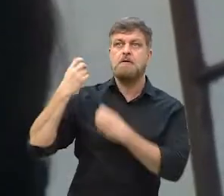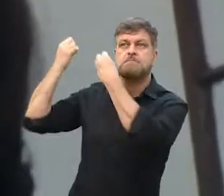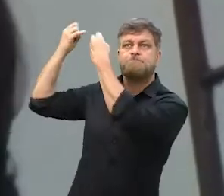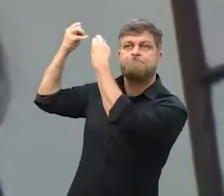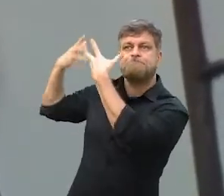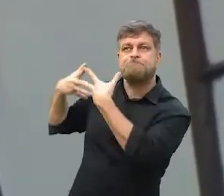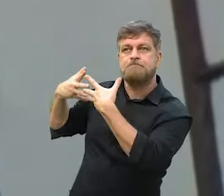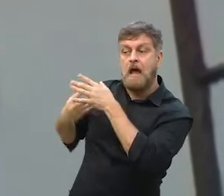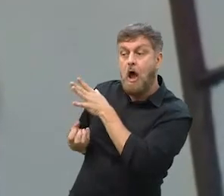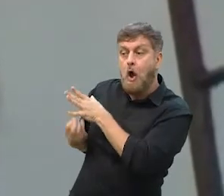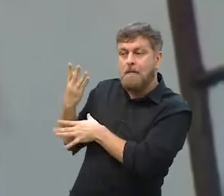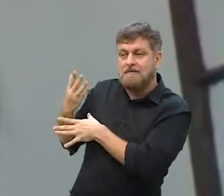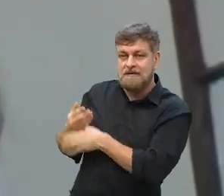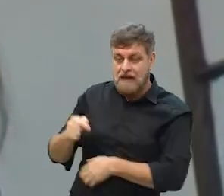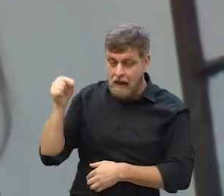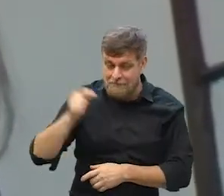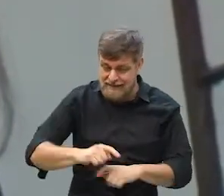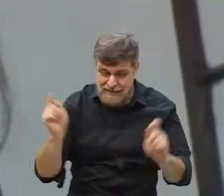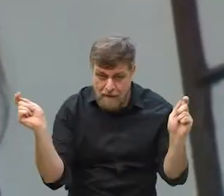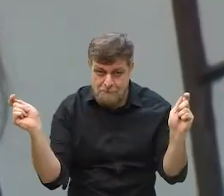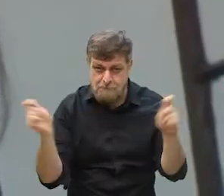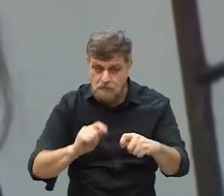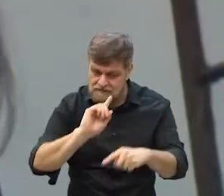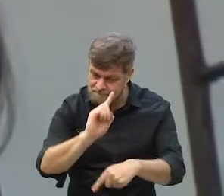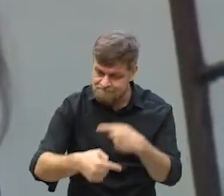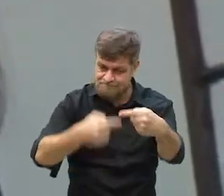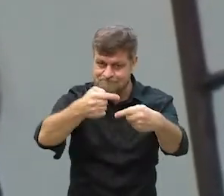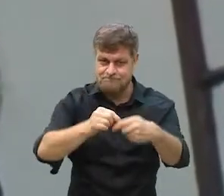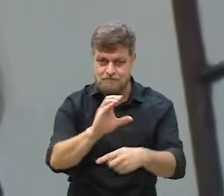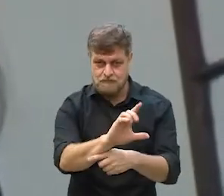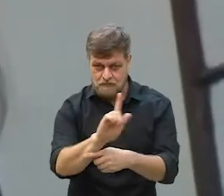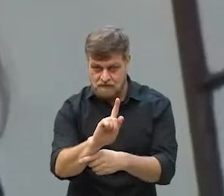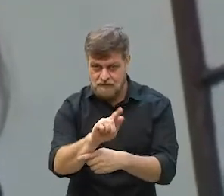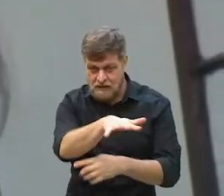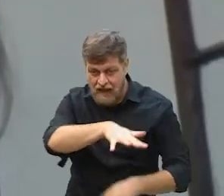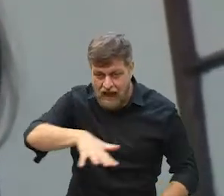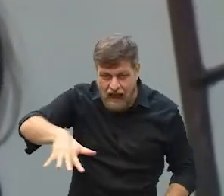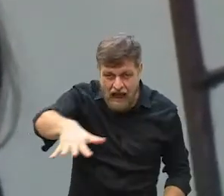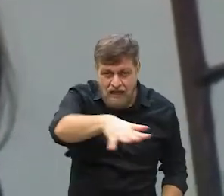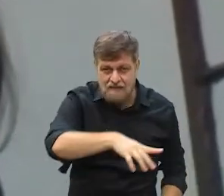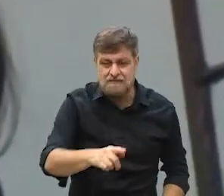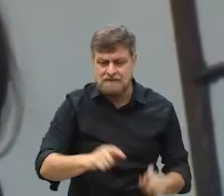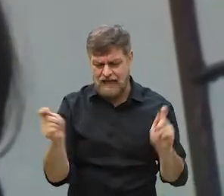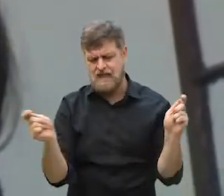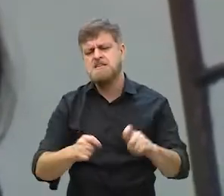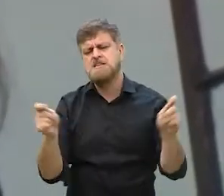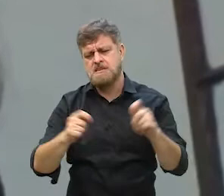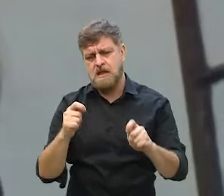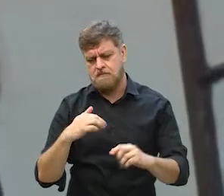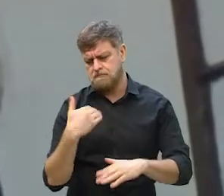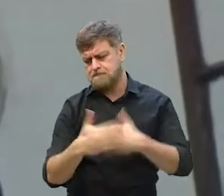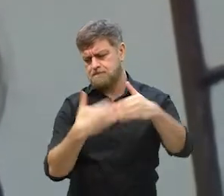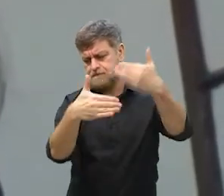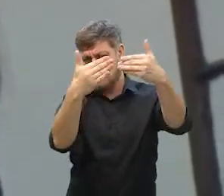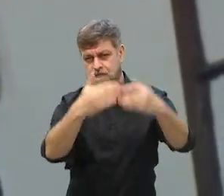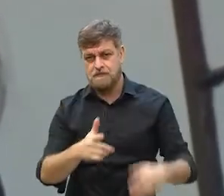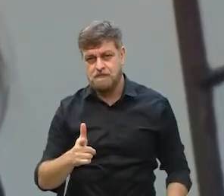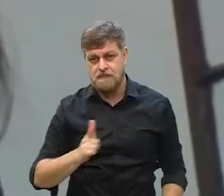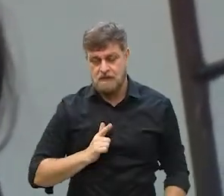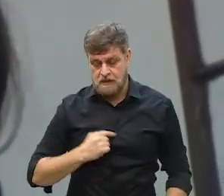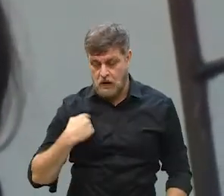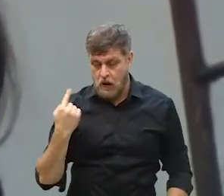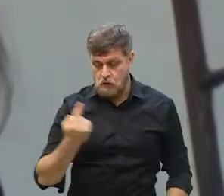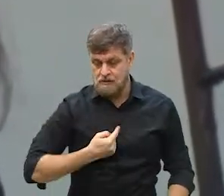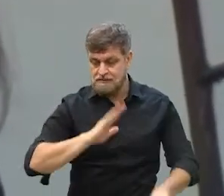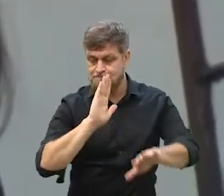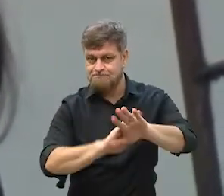formação. Tá. Mas a potencialidade desta região, que é uma região de grande potencialidade, está centrada nas